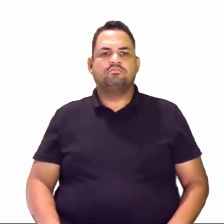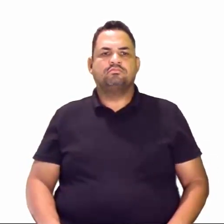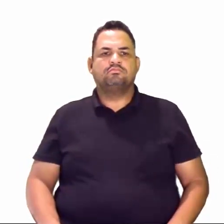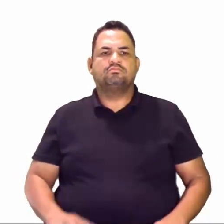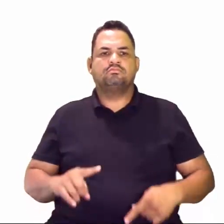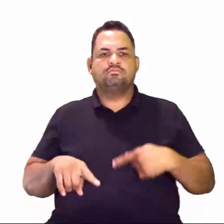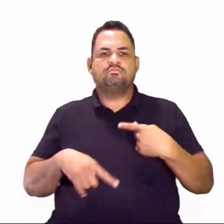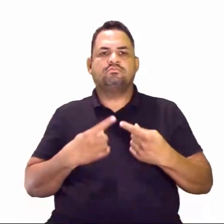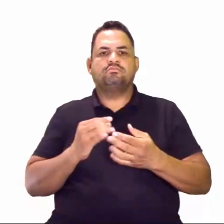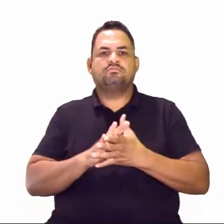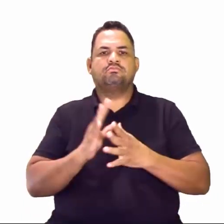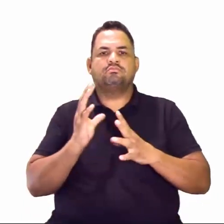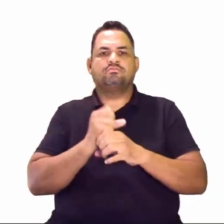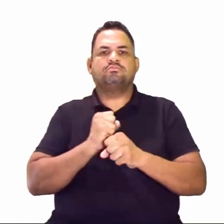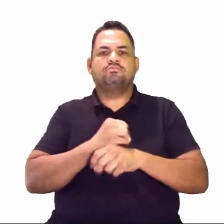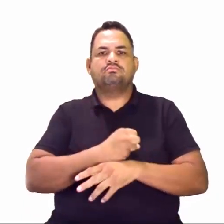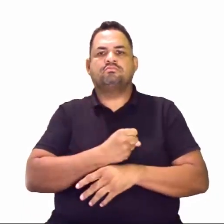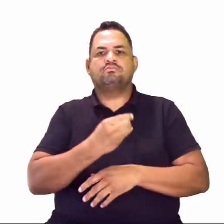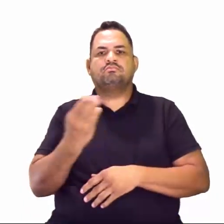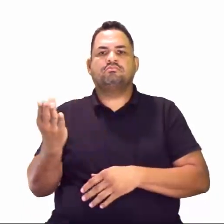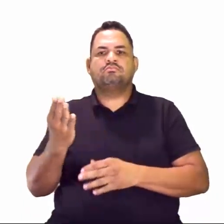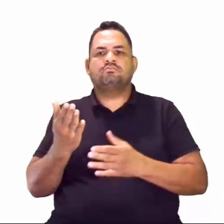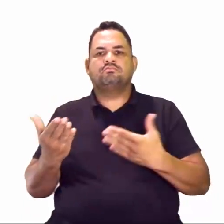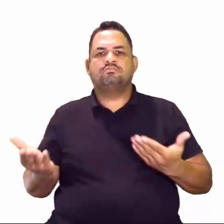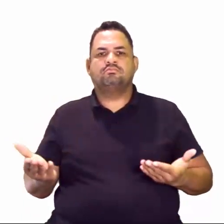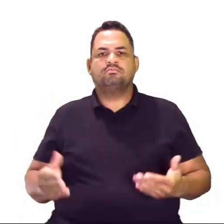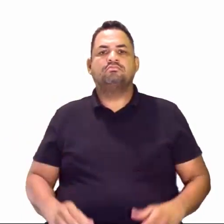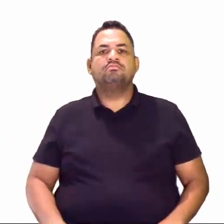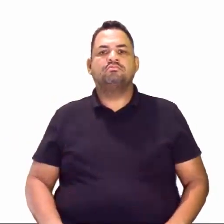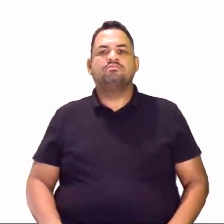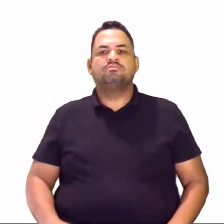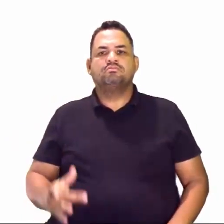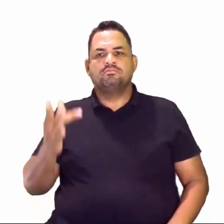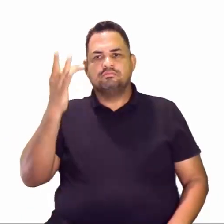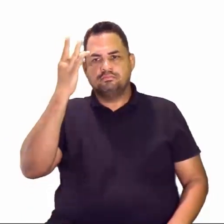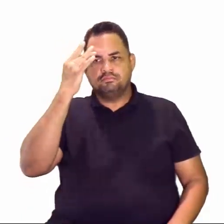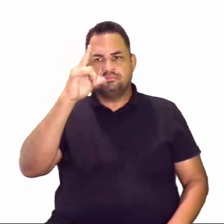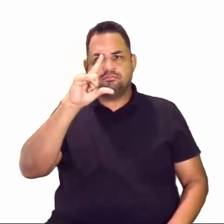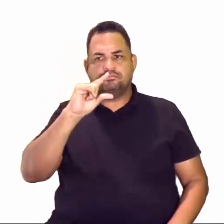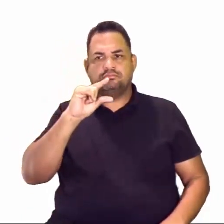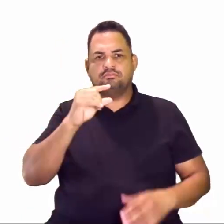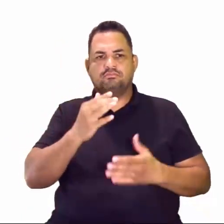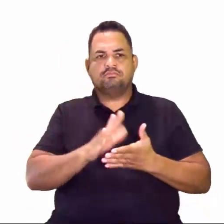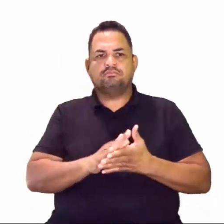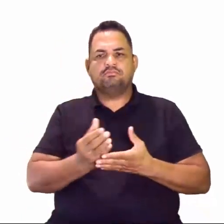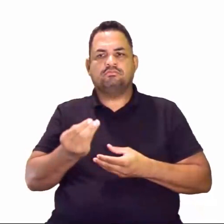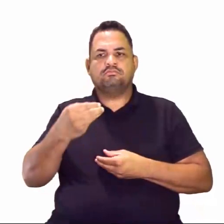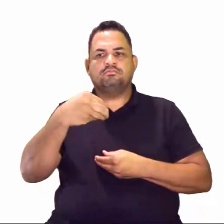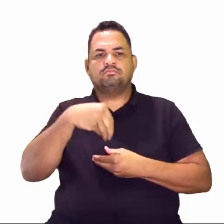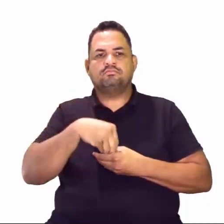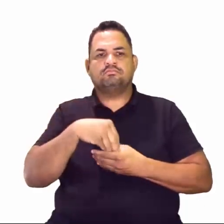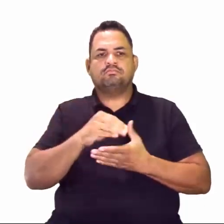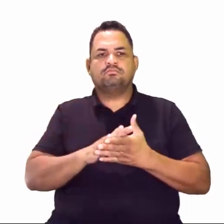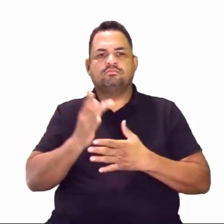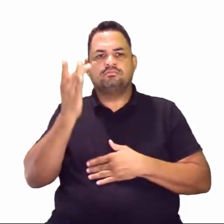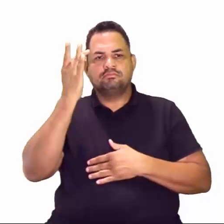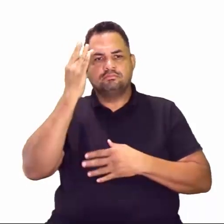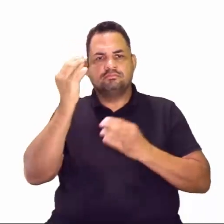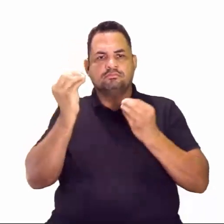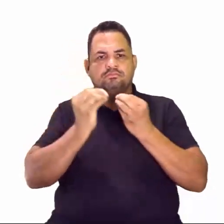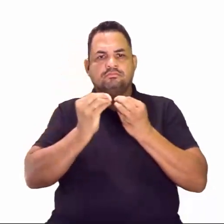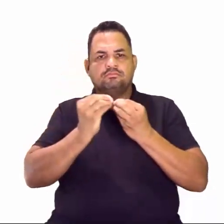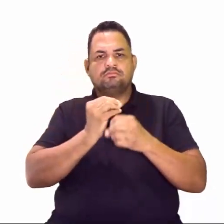em seguida, vamos calcular quantas vezes a fórmula mínima cabe na fórmula